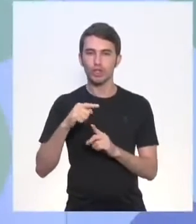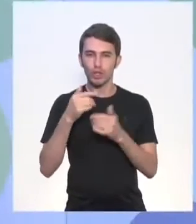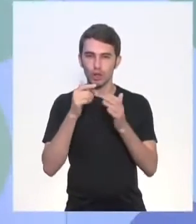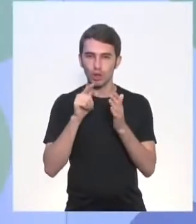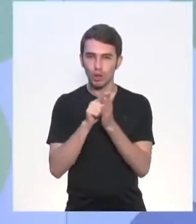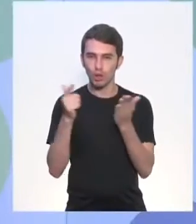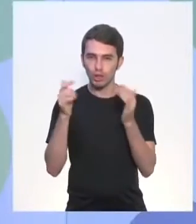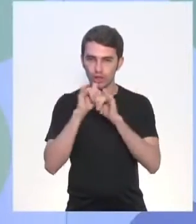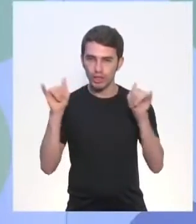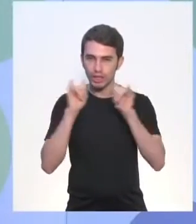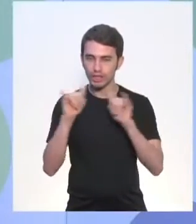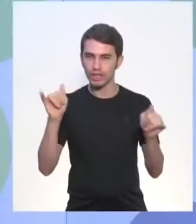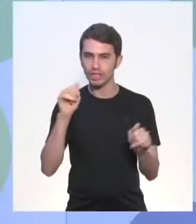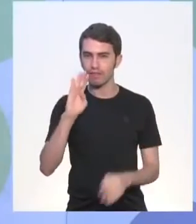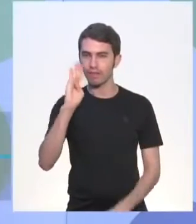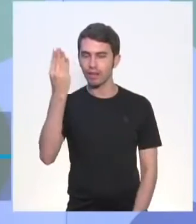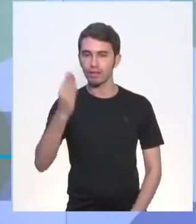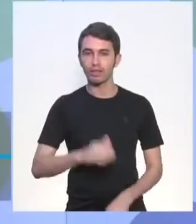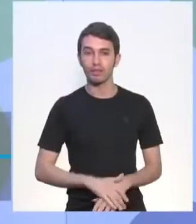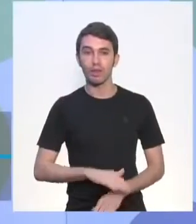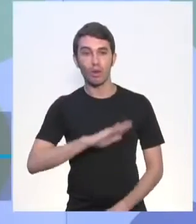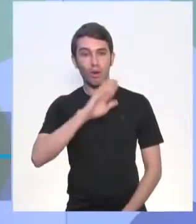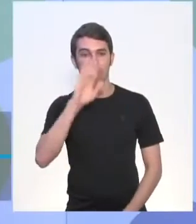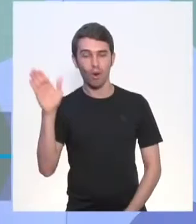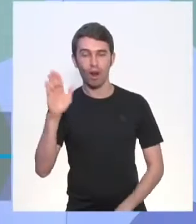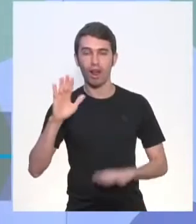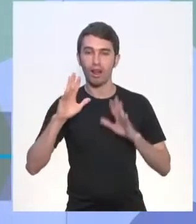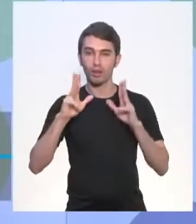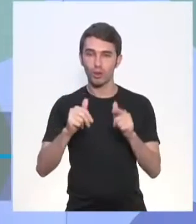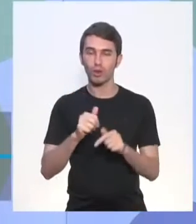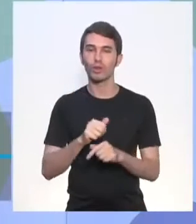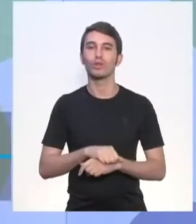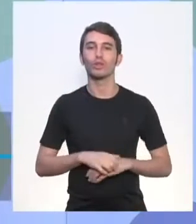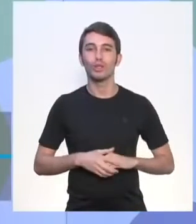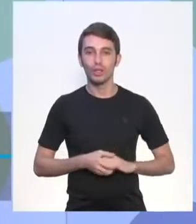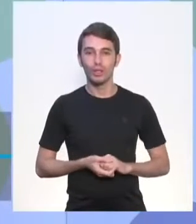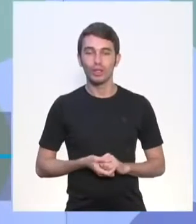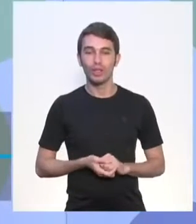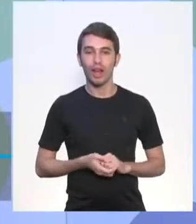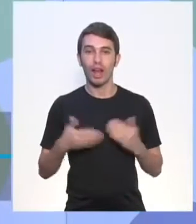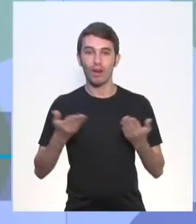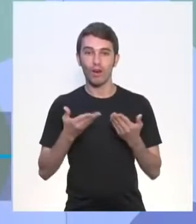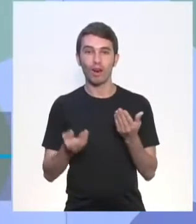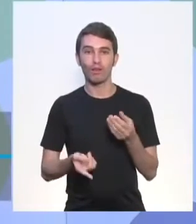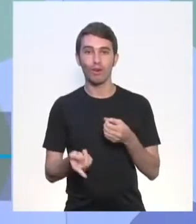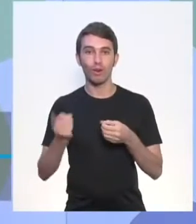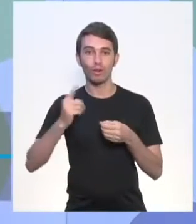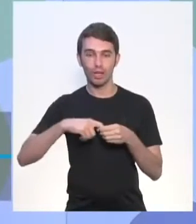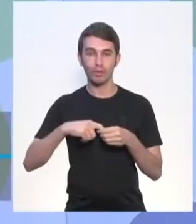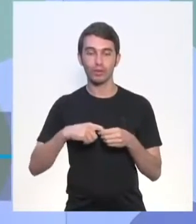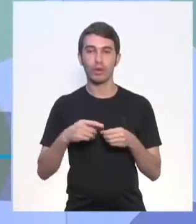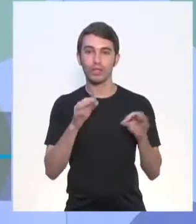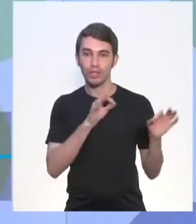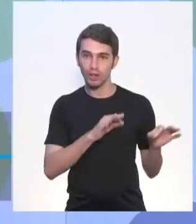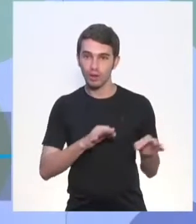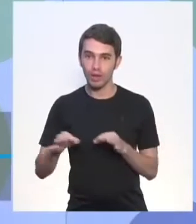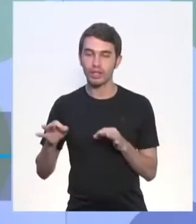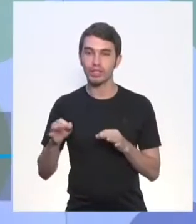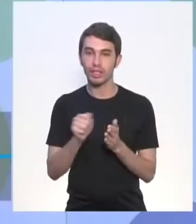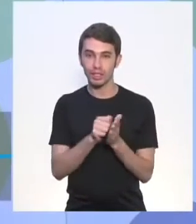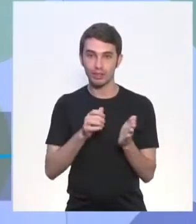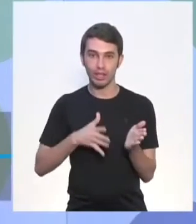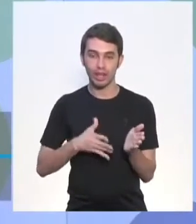professora Elaine, olá, professores e alunos do nono ano. Voltamos, com as nossas aulas da sequência de atividades que